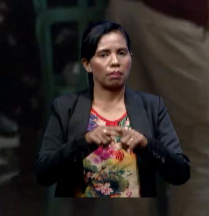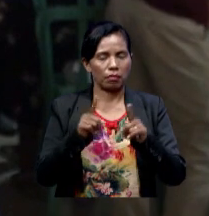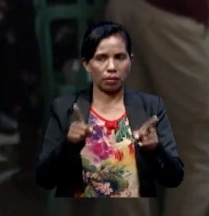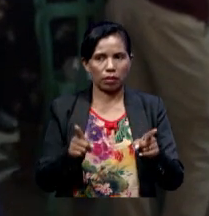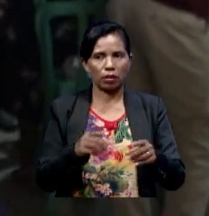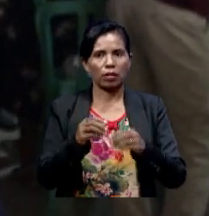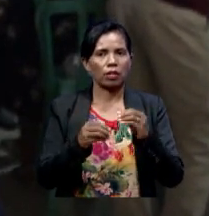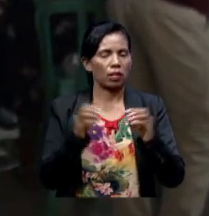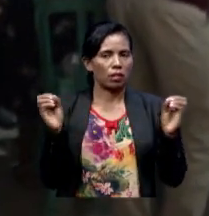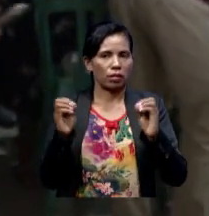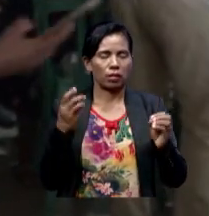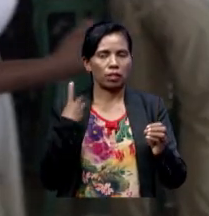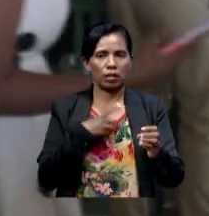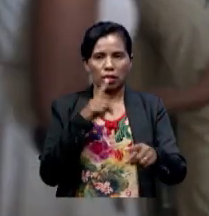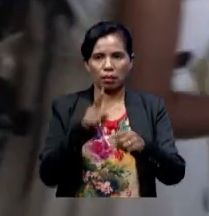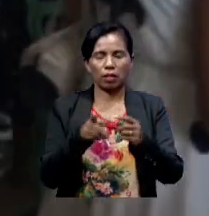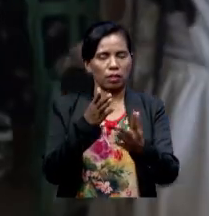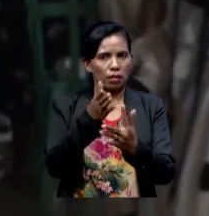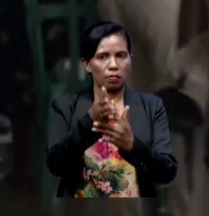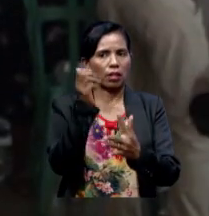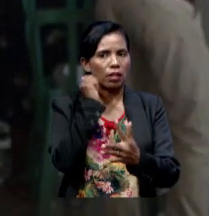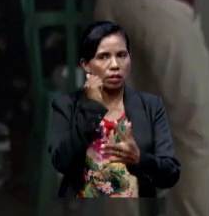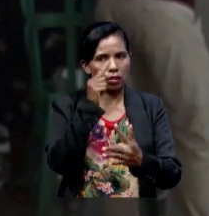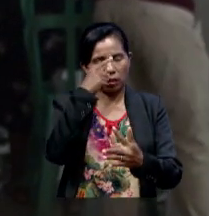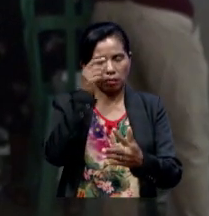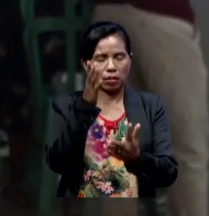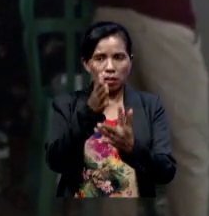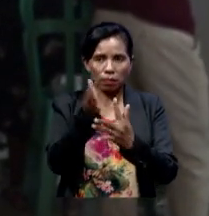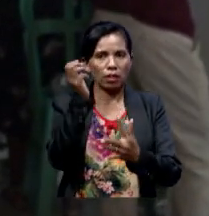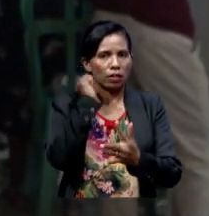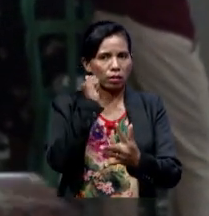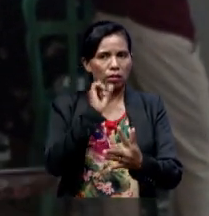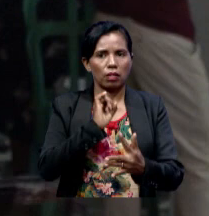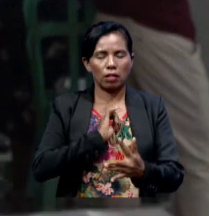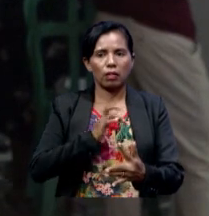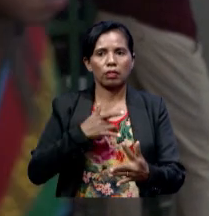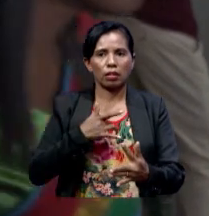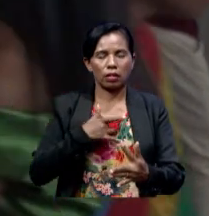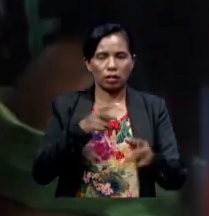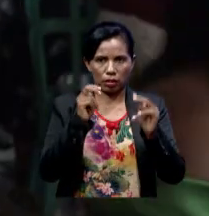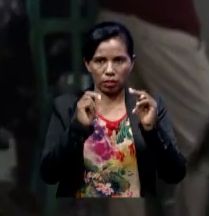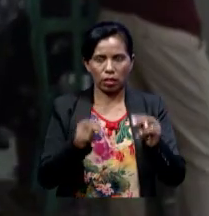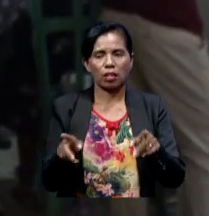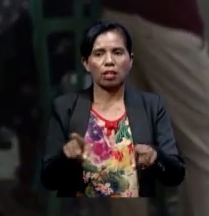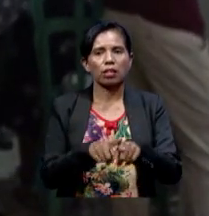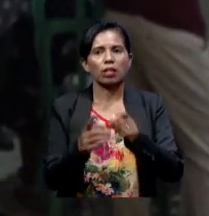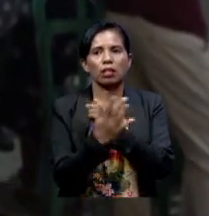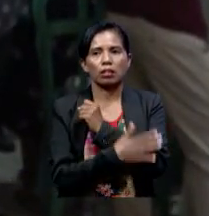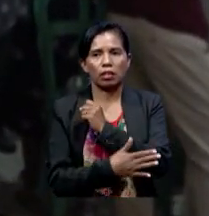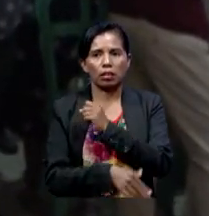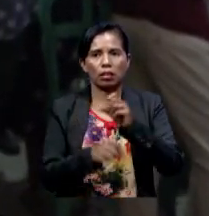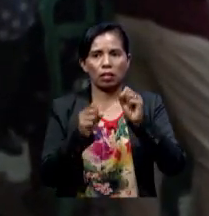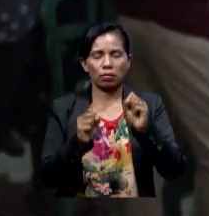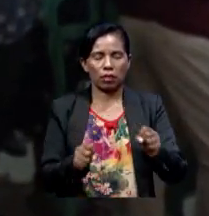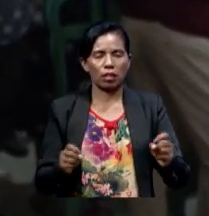nela signifika ta kita label ta ASEAN. Tamba ho ta ASEAN hau sentika ta knese ubriga ita hansa nasau para tu bel kompete